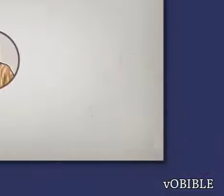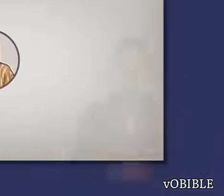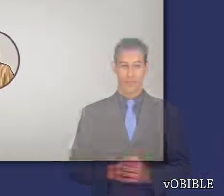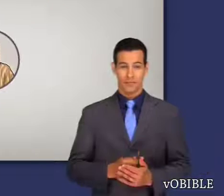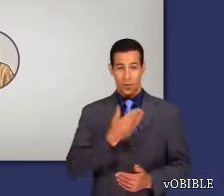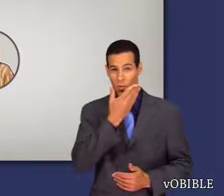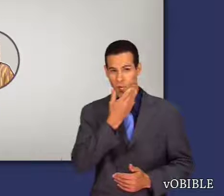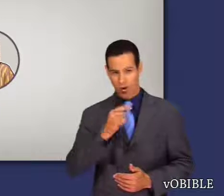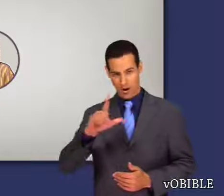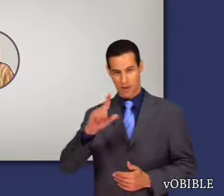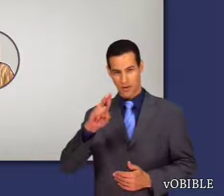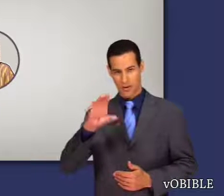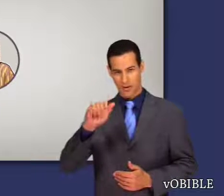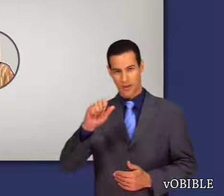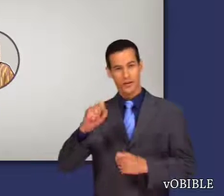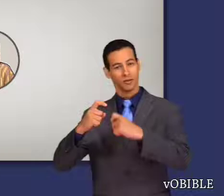Lucas era médico.